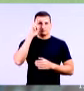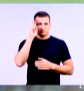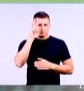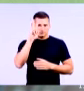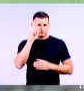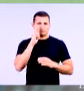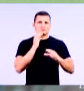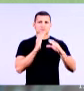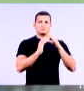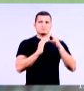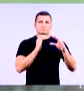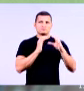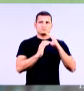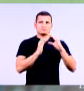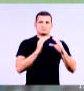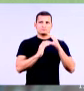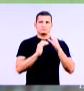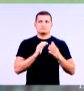comunicações,